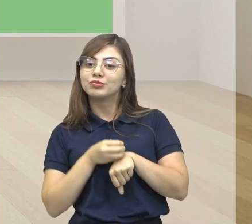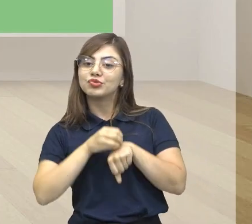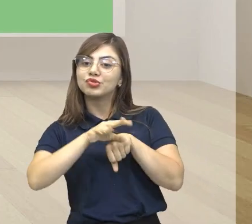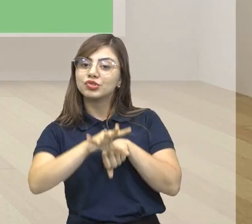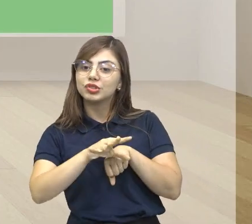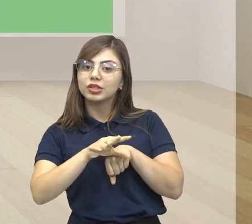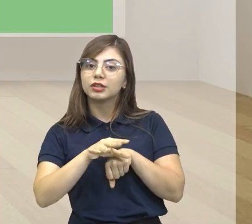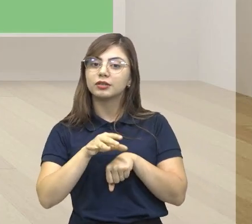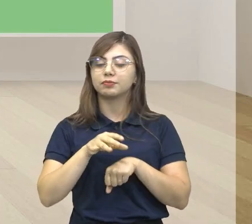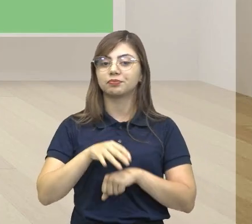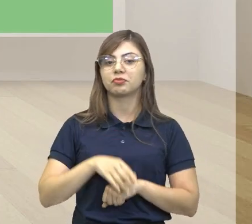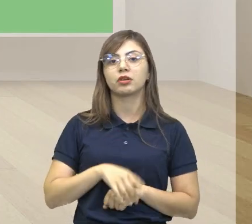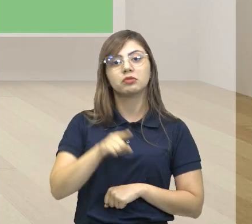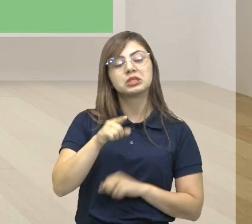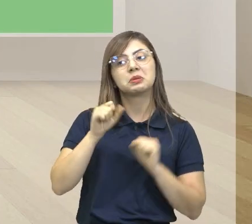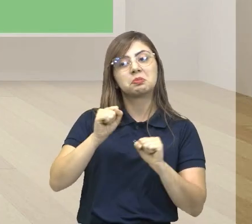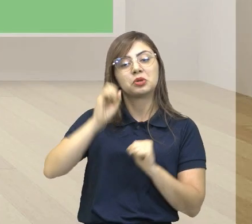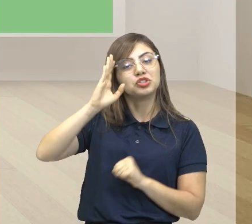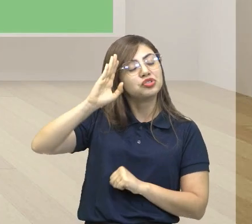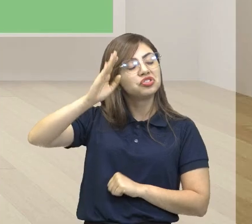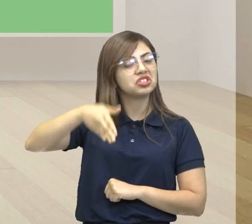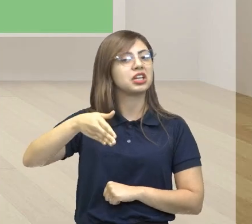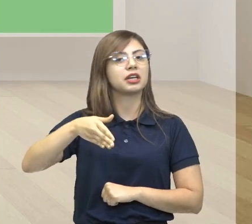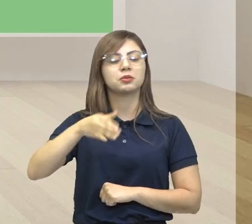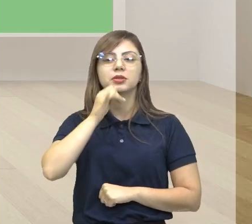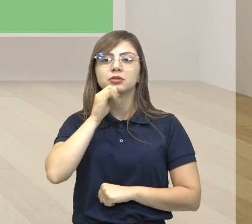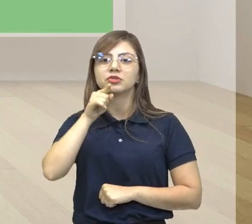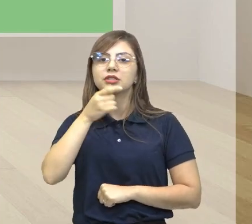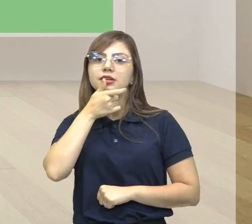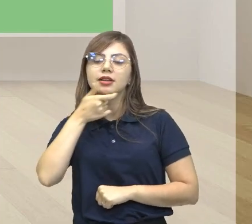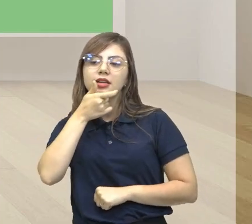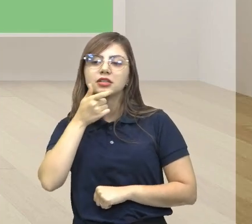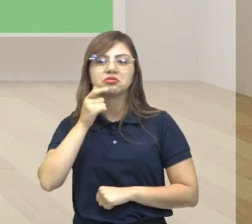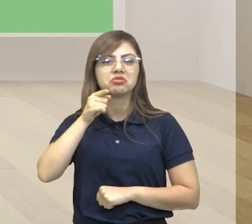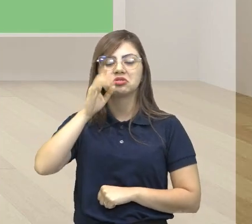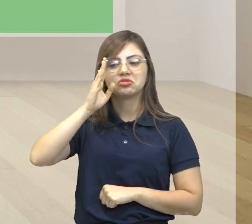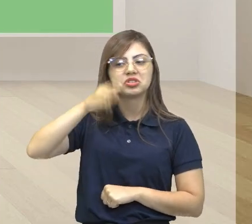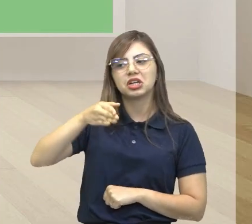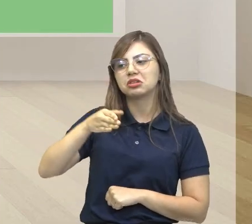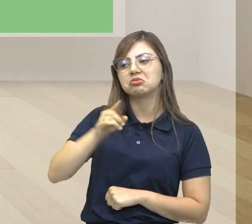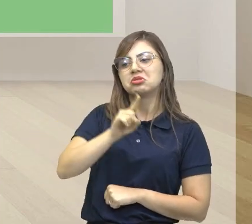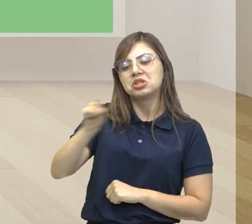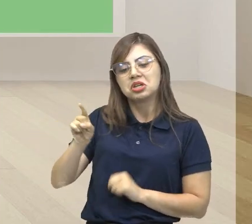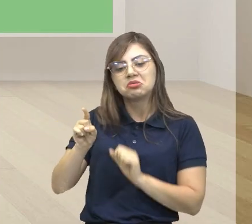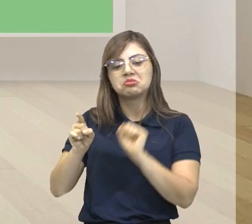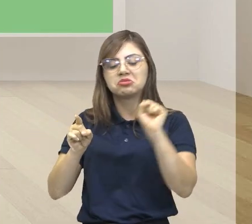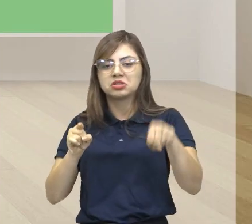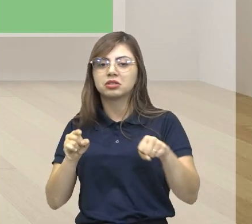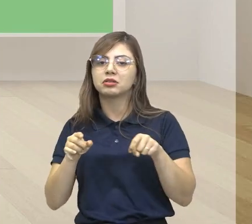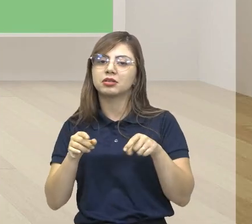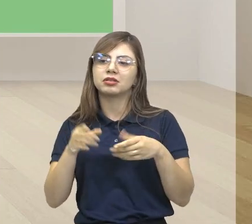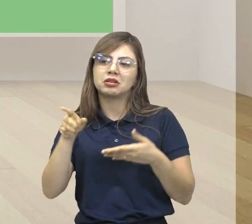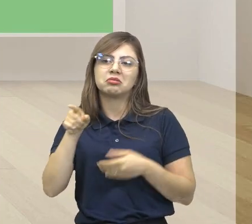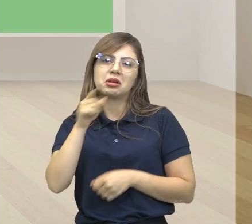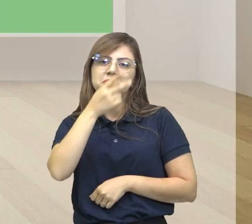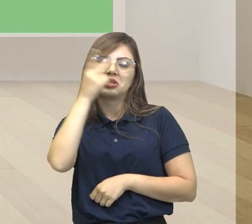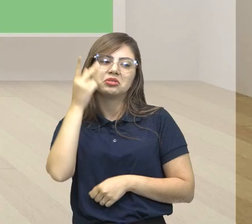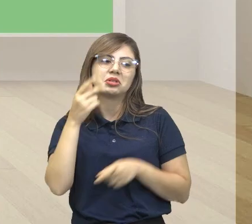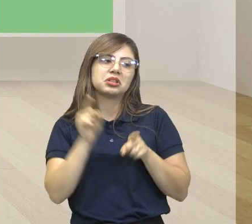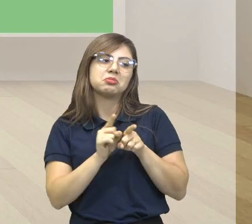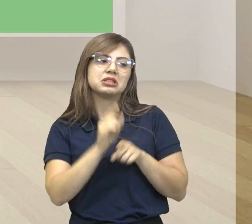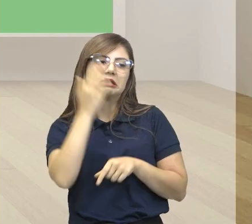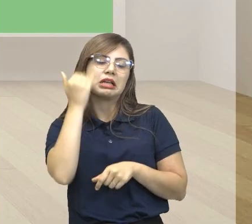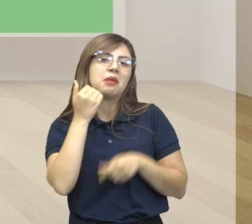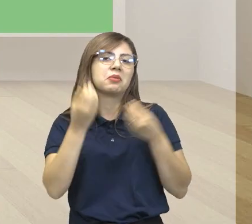língua inglesa é ser o mais direto possível. Né? Não é não, sim é sim e acabou. Porque aí a pessoa também já espera isso, já fica tudo